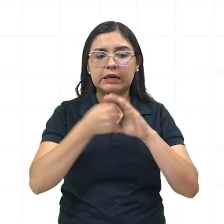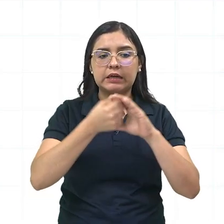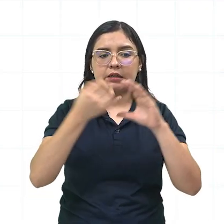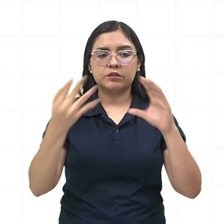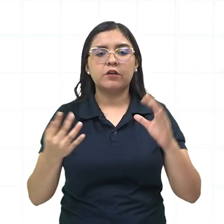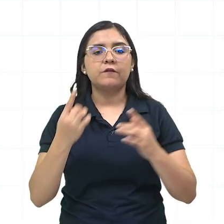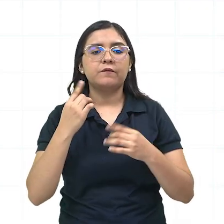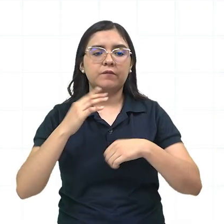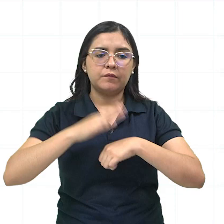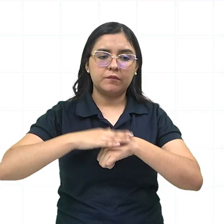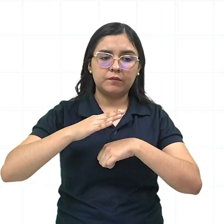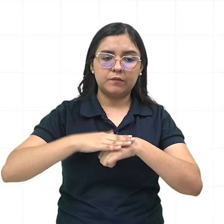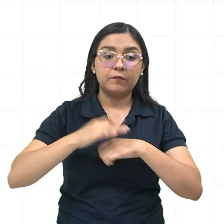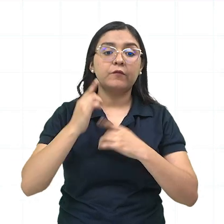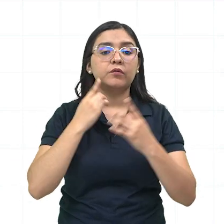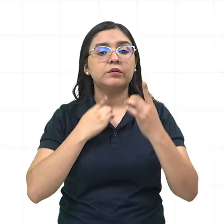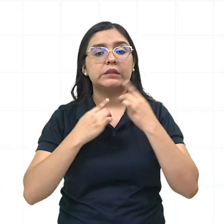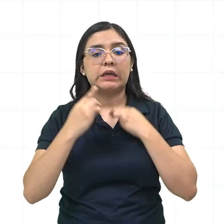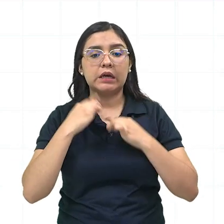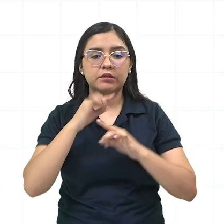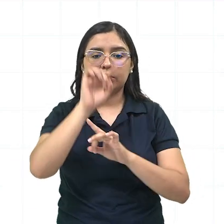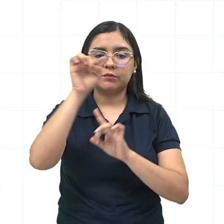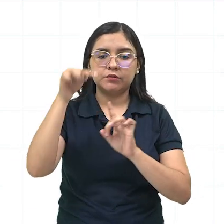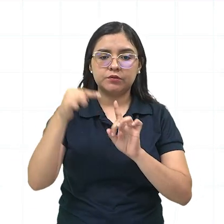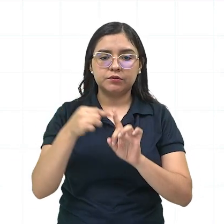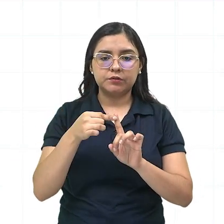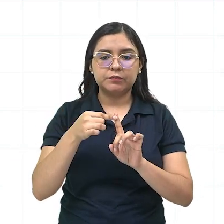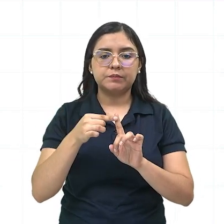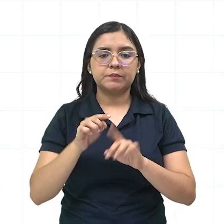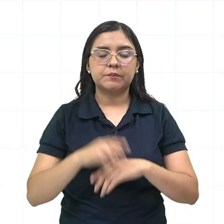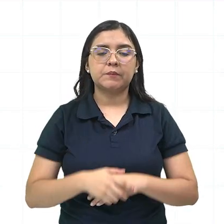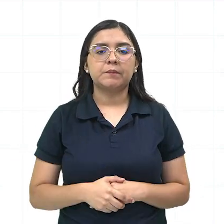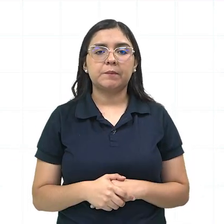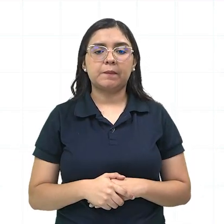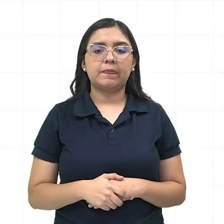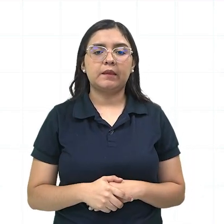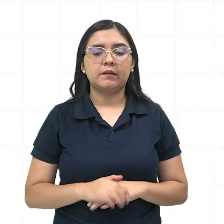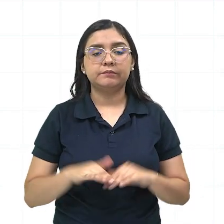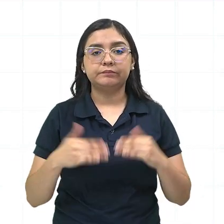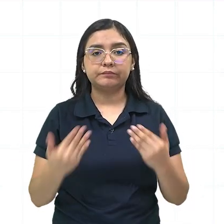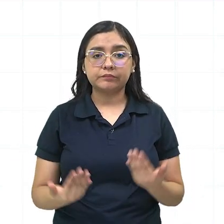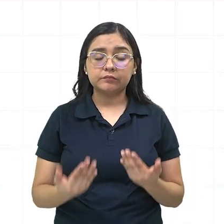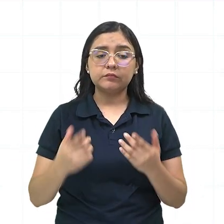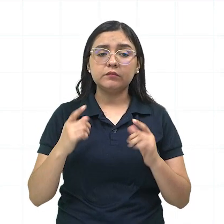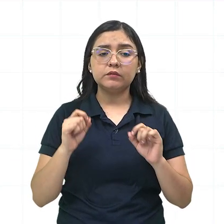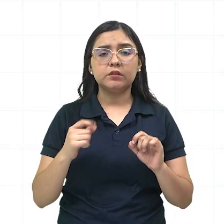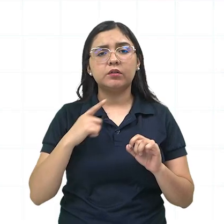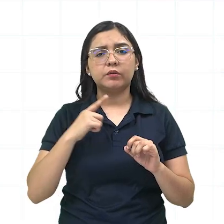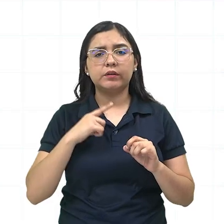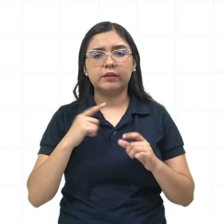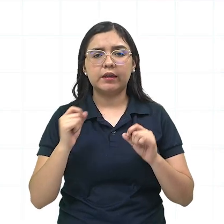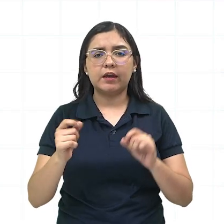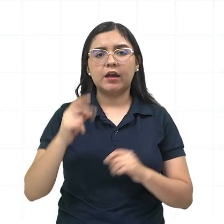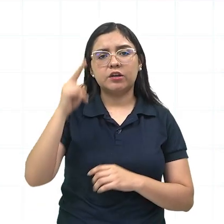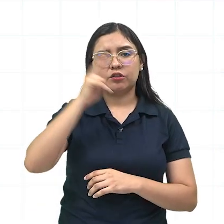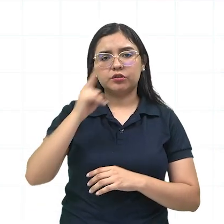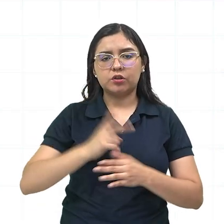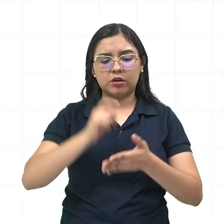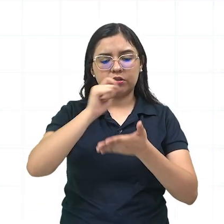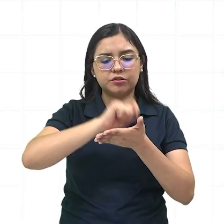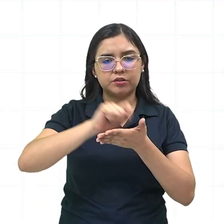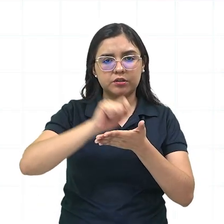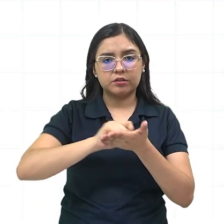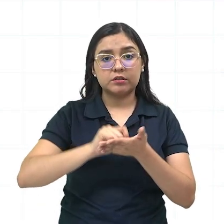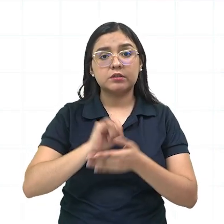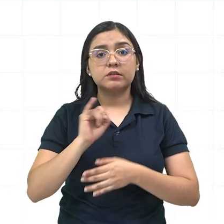suas vontades, seus objetivos. Então, de nada adiantaria ter ali a história escrita se